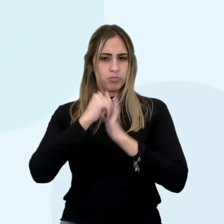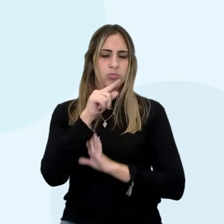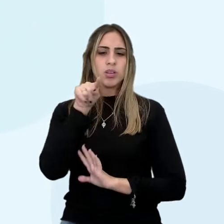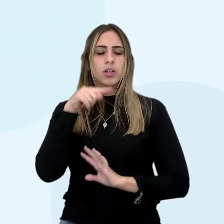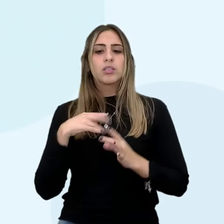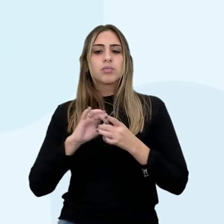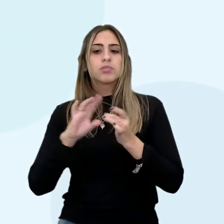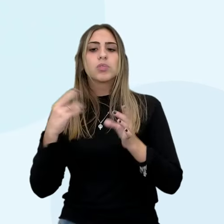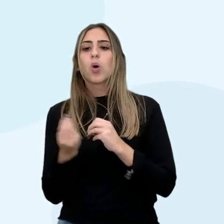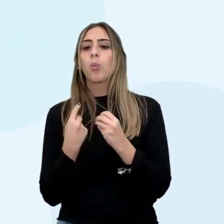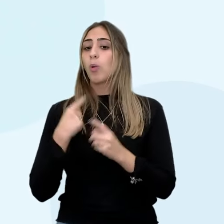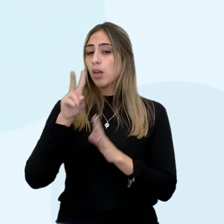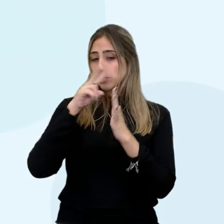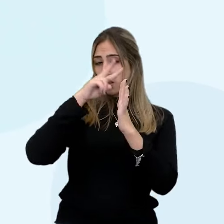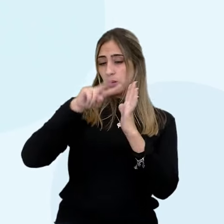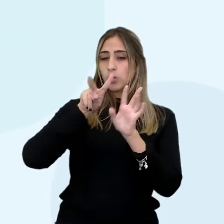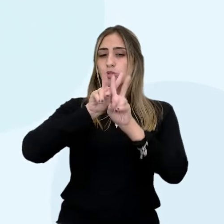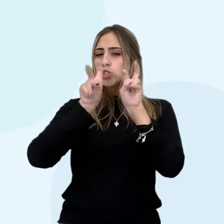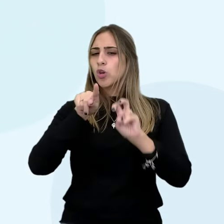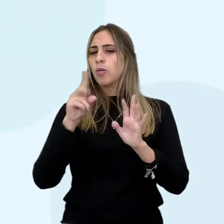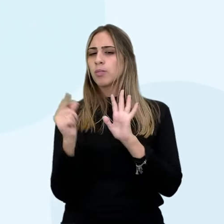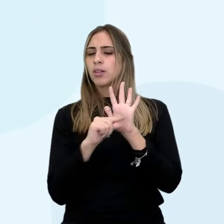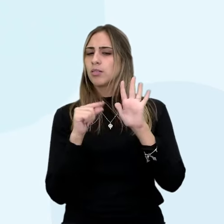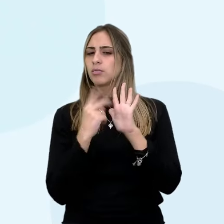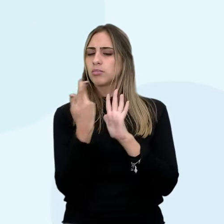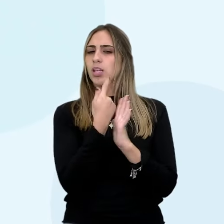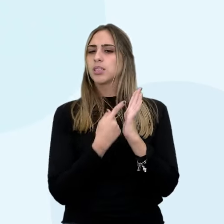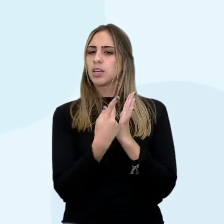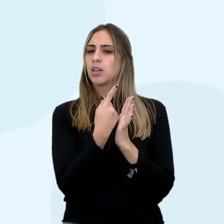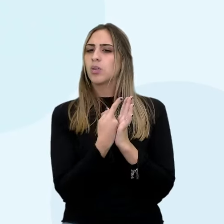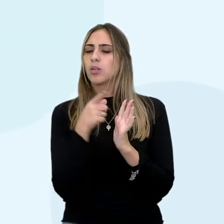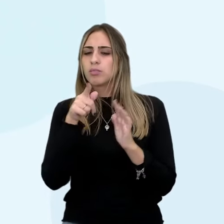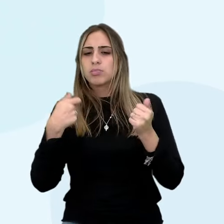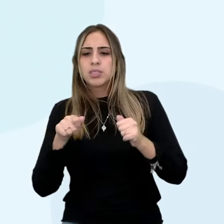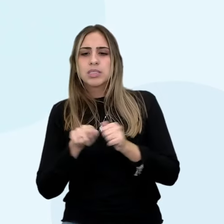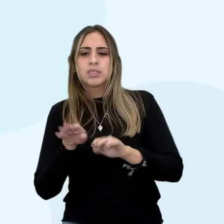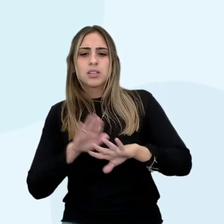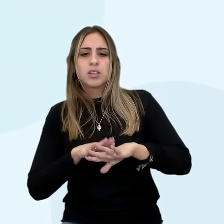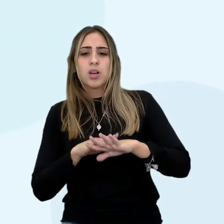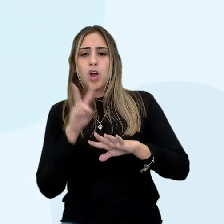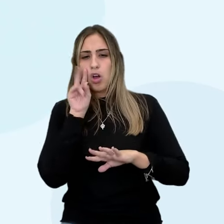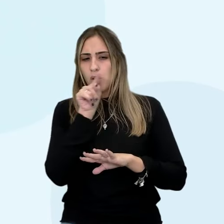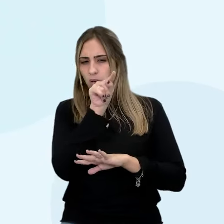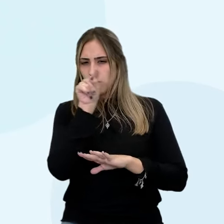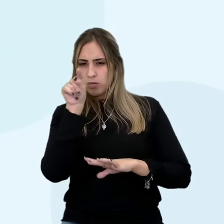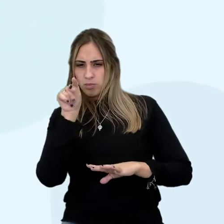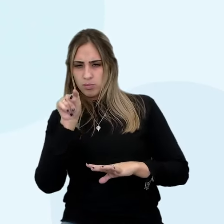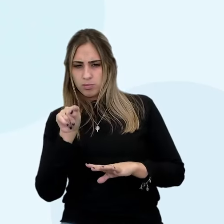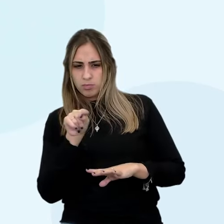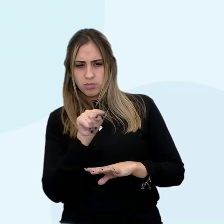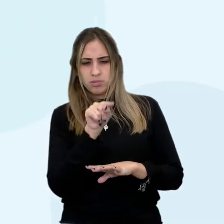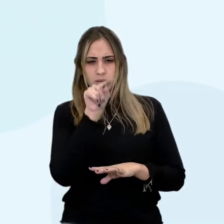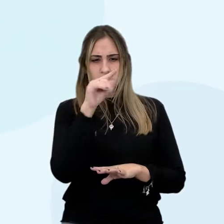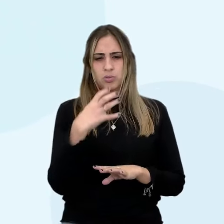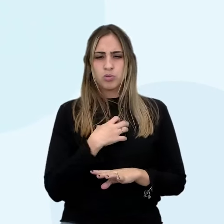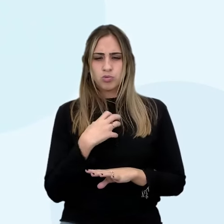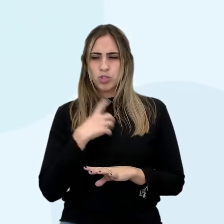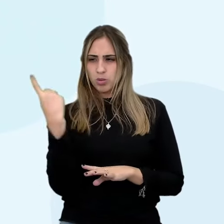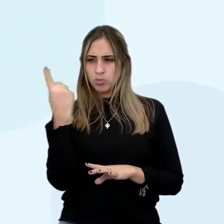deveria ser a nossa leitura dessa obra ele disse que essa obra deveria ser apreciada da borda ao centro em forma de uma espiral